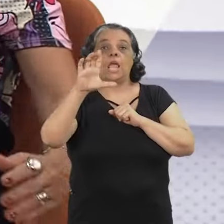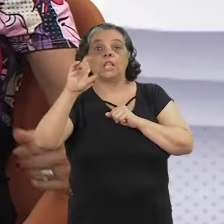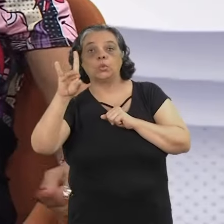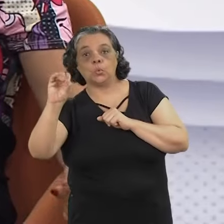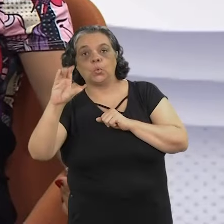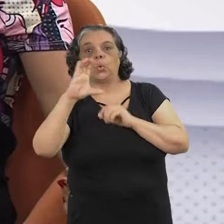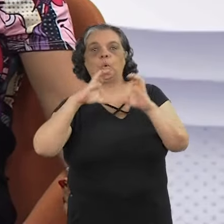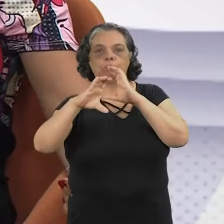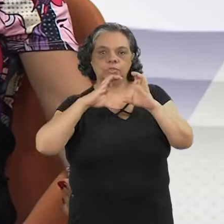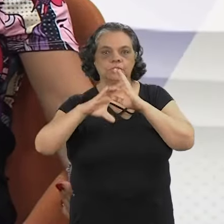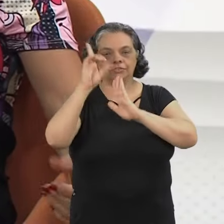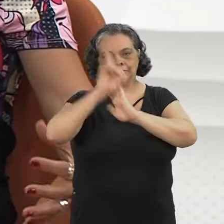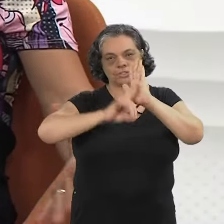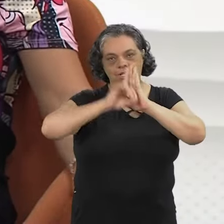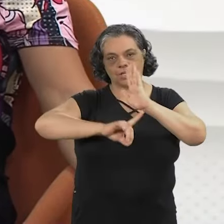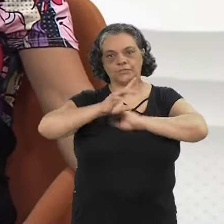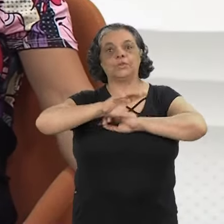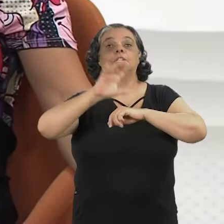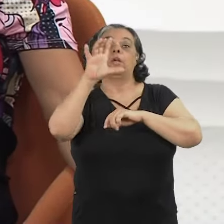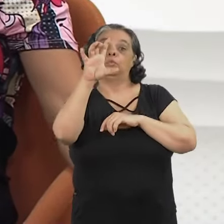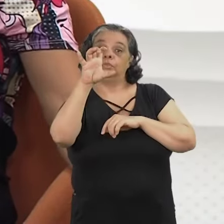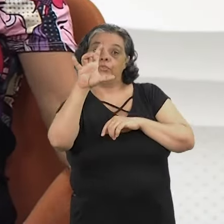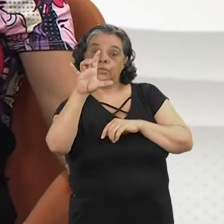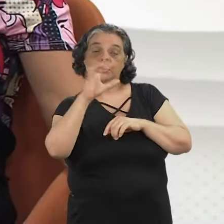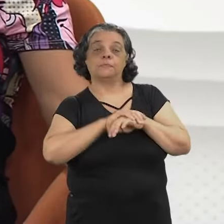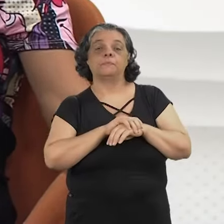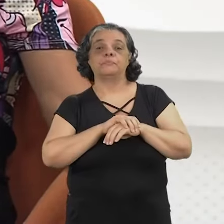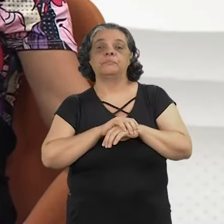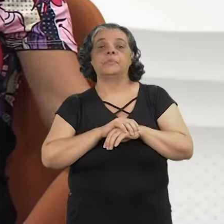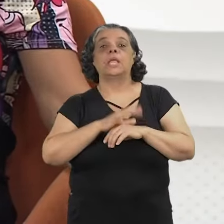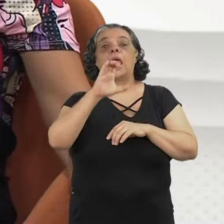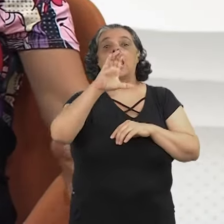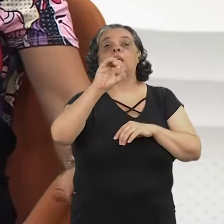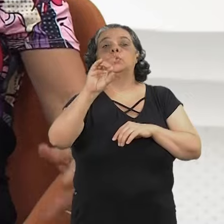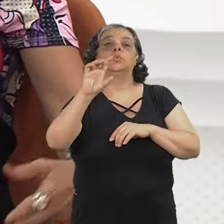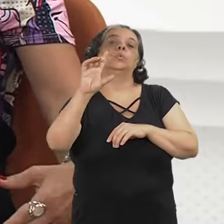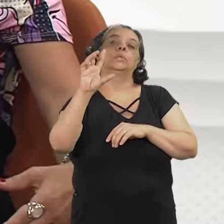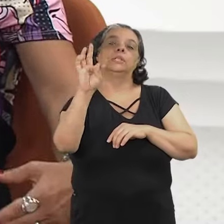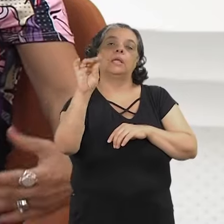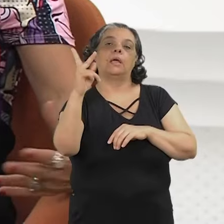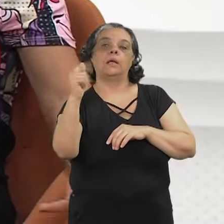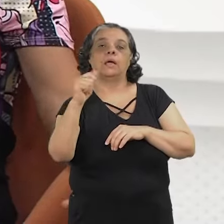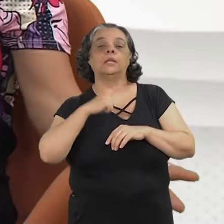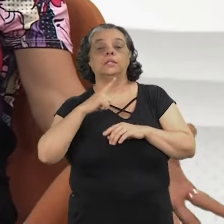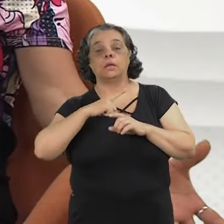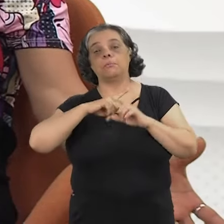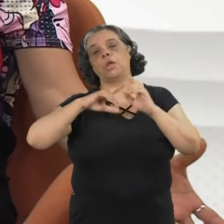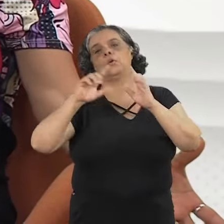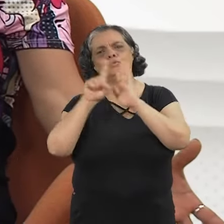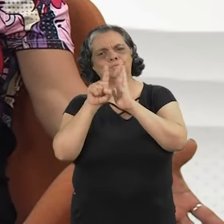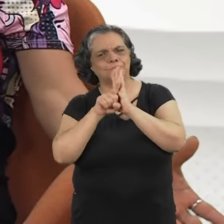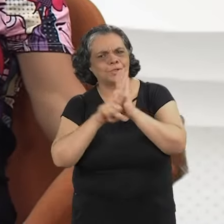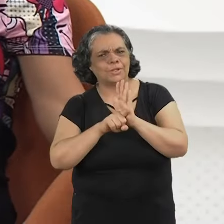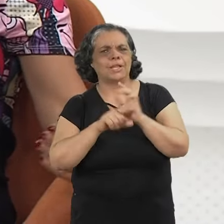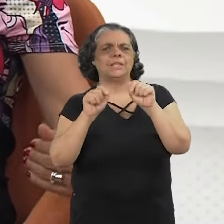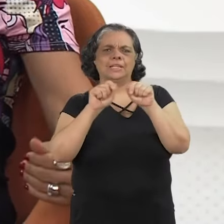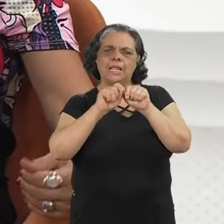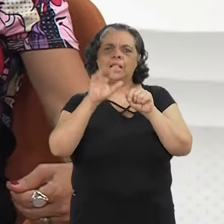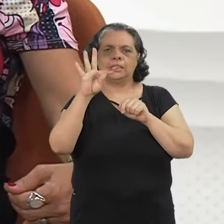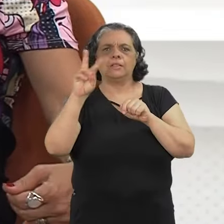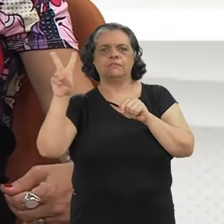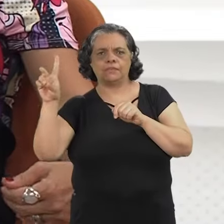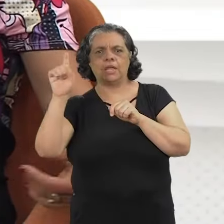comunicação e direitos humanos na mídia que está no Instagram no @ educom DH e também os programas que a gente faz no caso